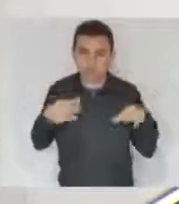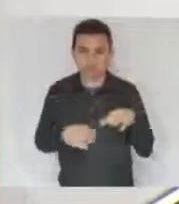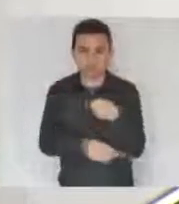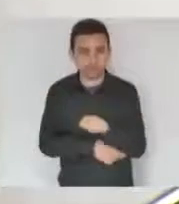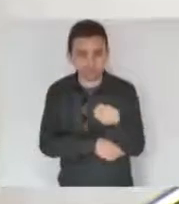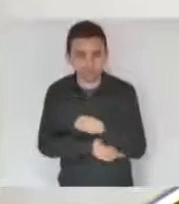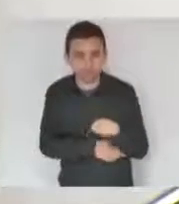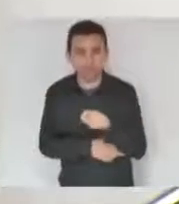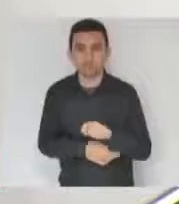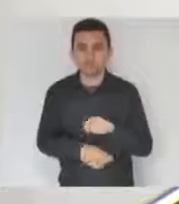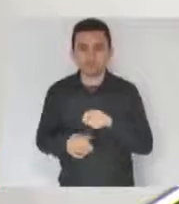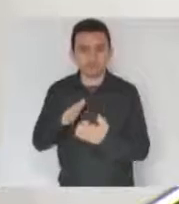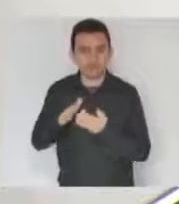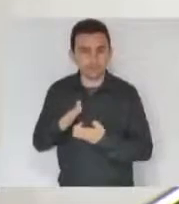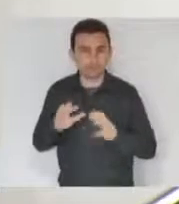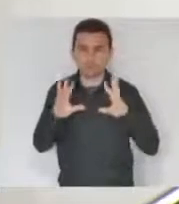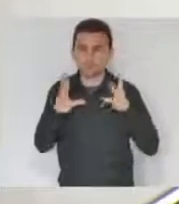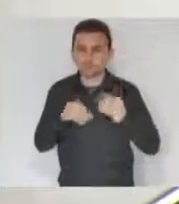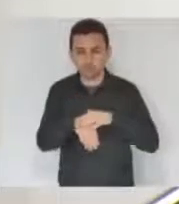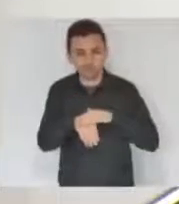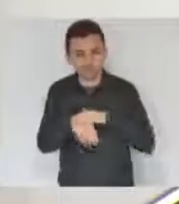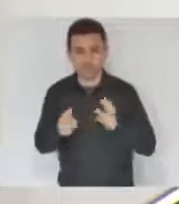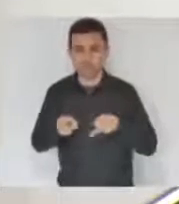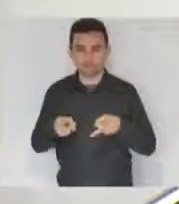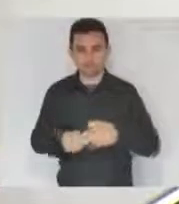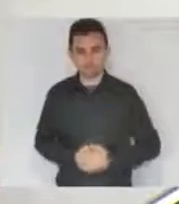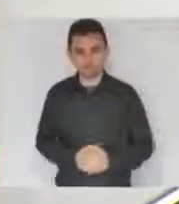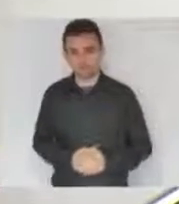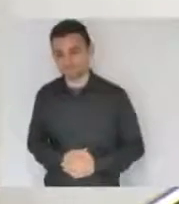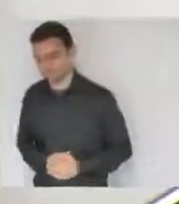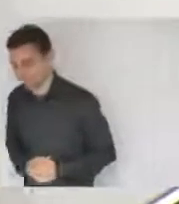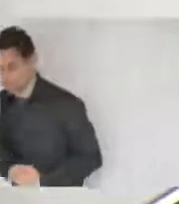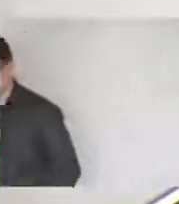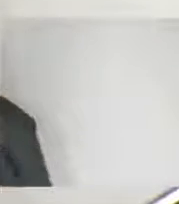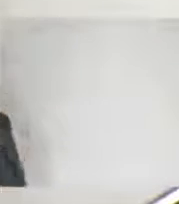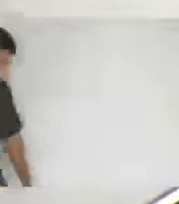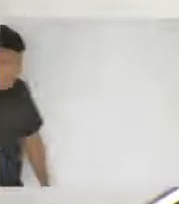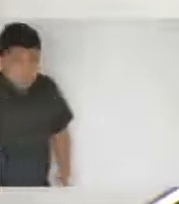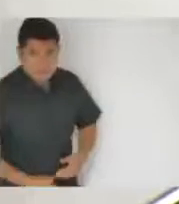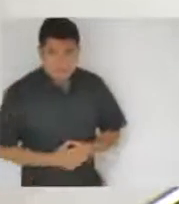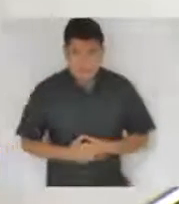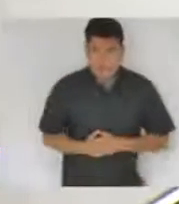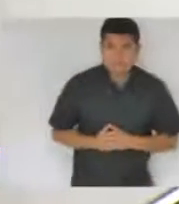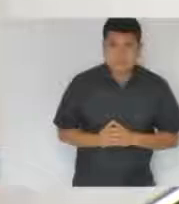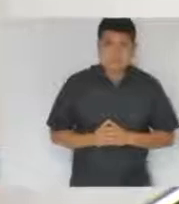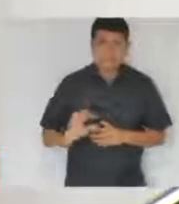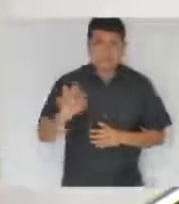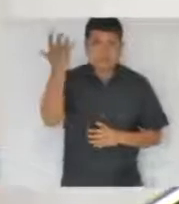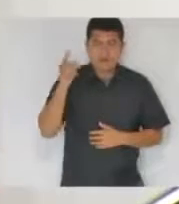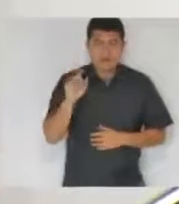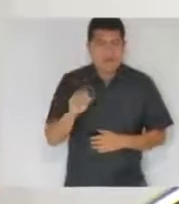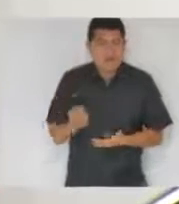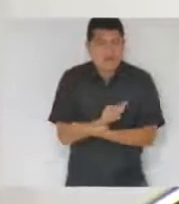Fiesc, todo mundo vem conversar. E quando acontece um erro lá do executivo, quem é que